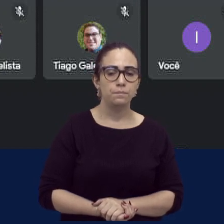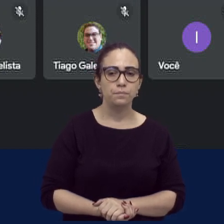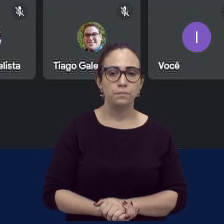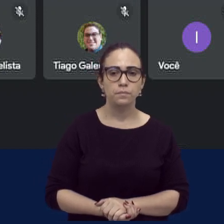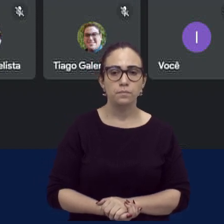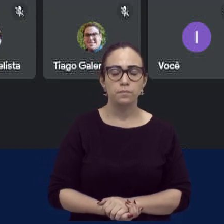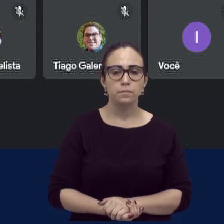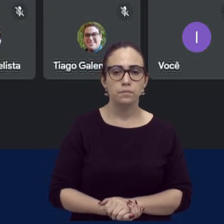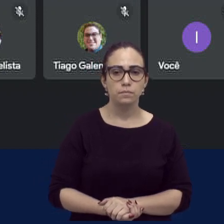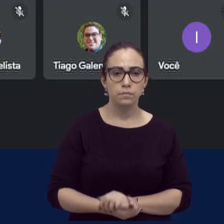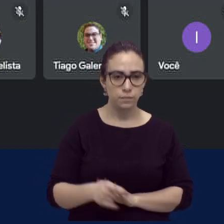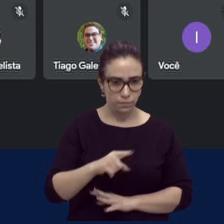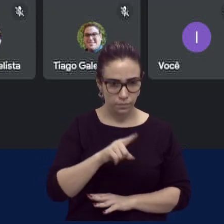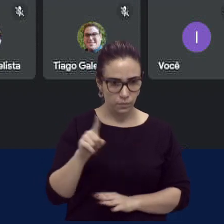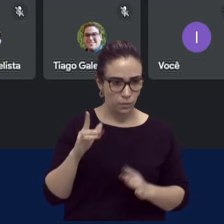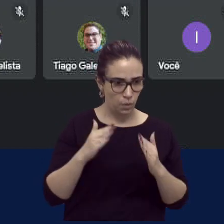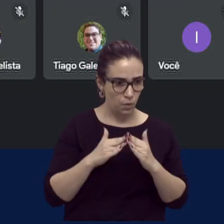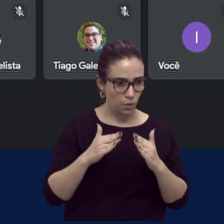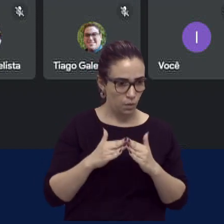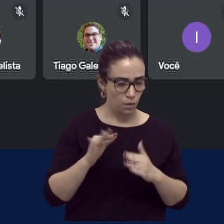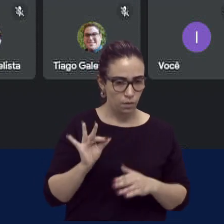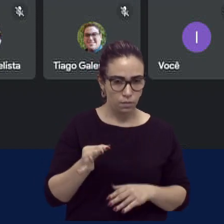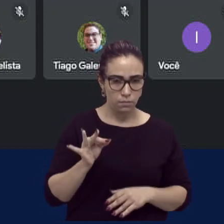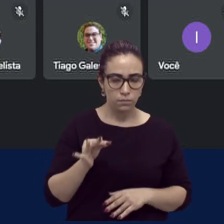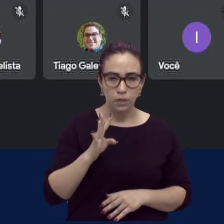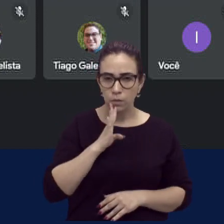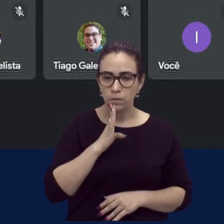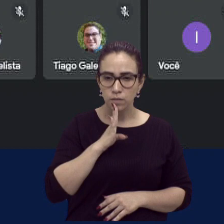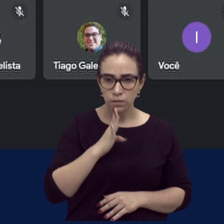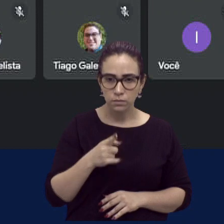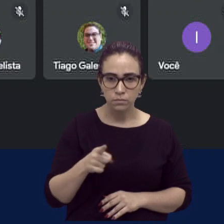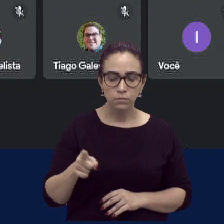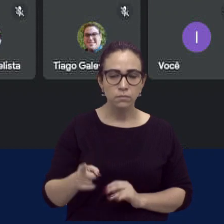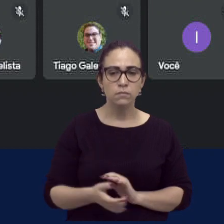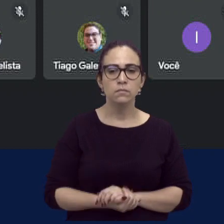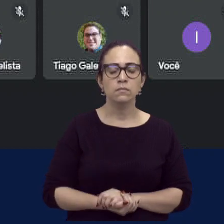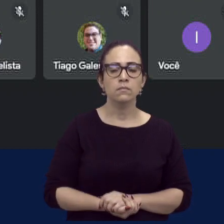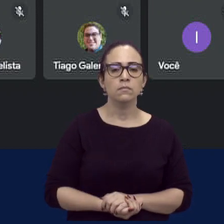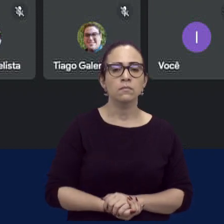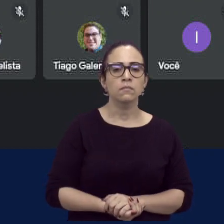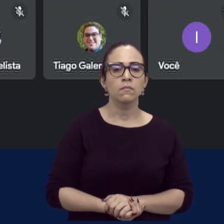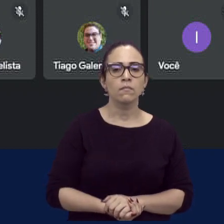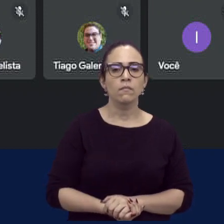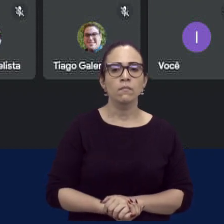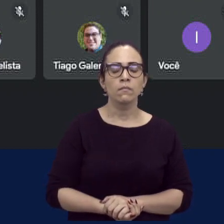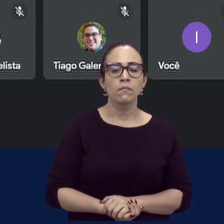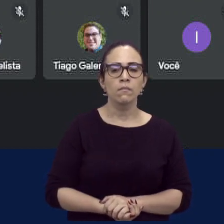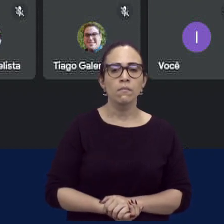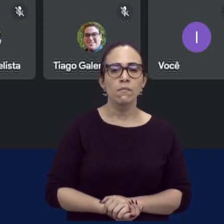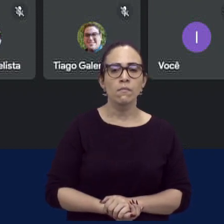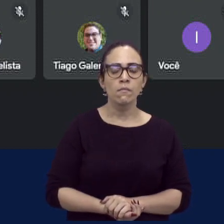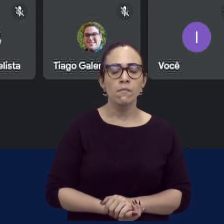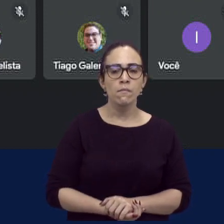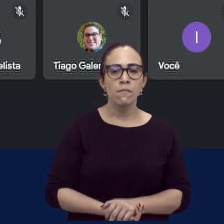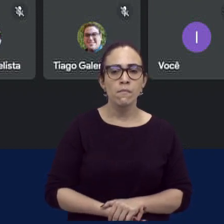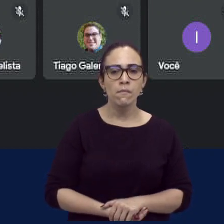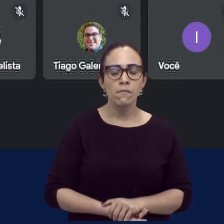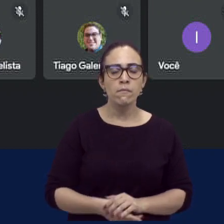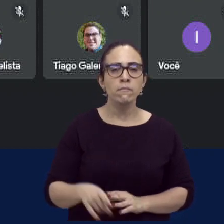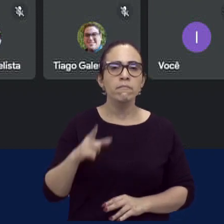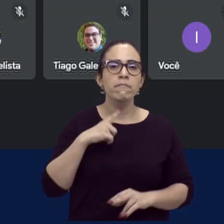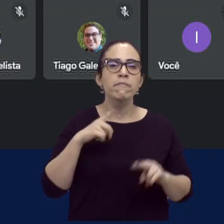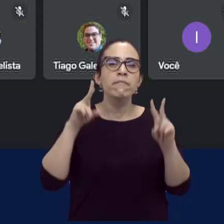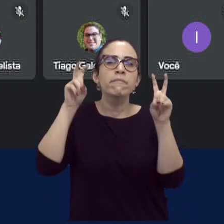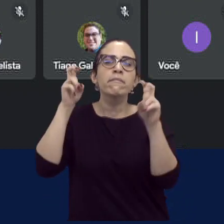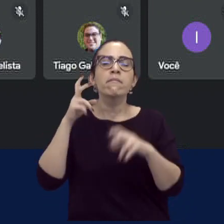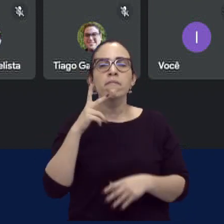Alguém assim se identifica, né? Ou conhece alguém que faz isso? É muito comum, gente. Eu diria que são vícios, né? Que